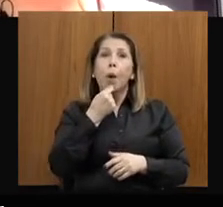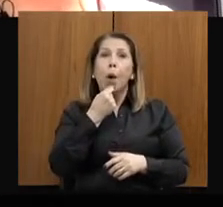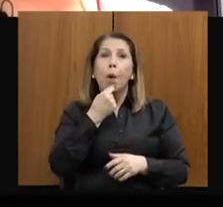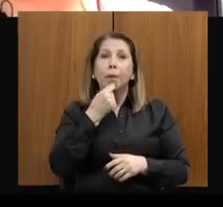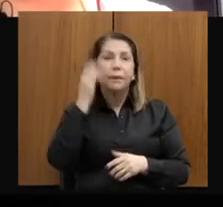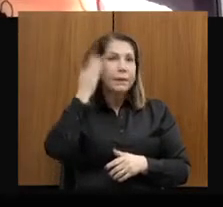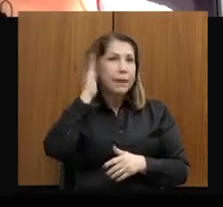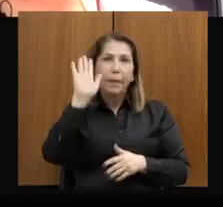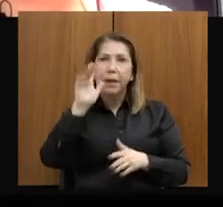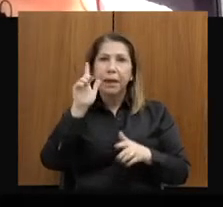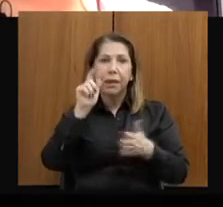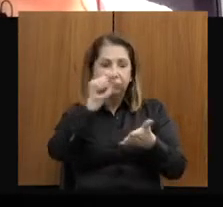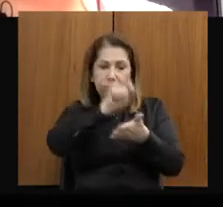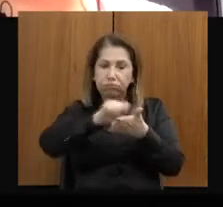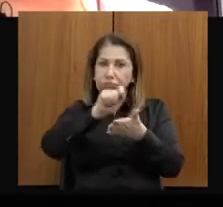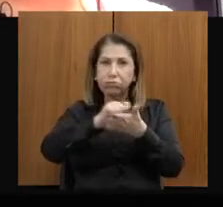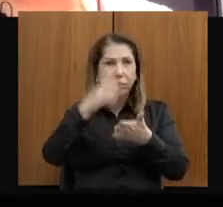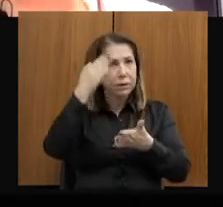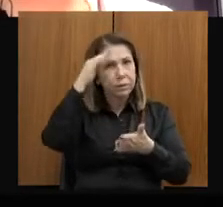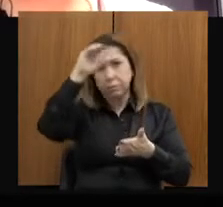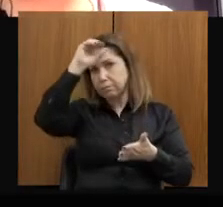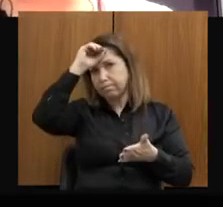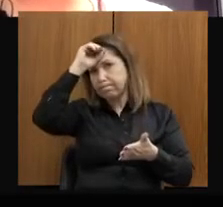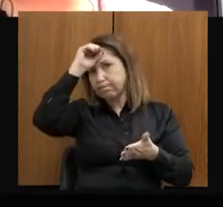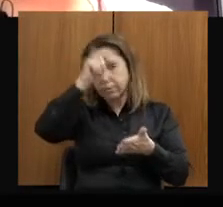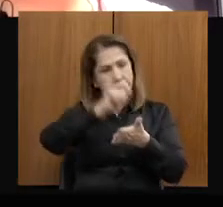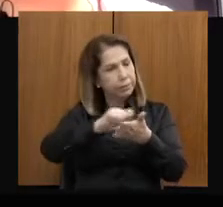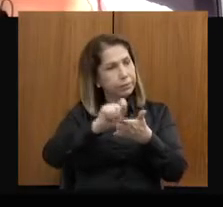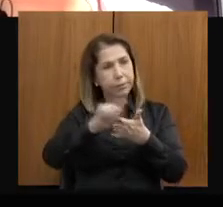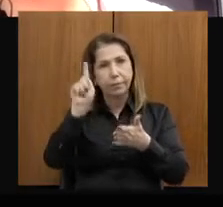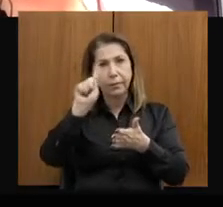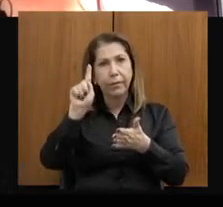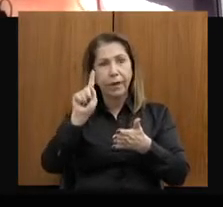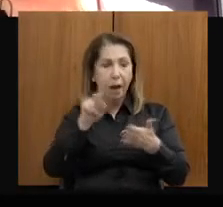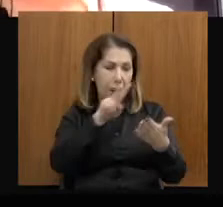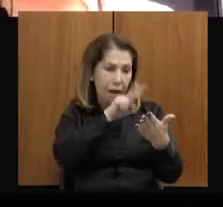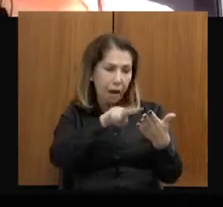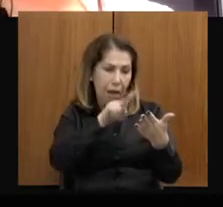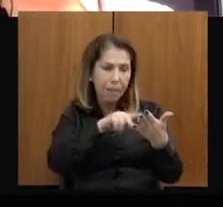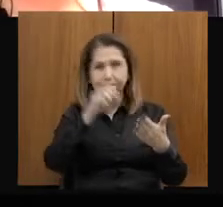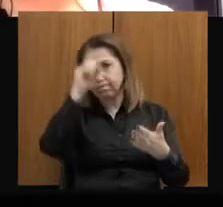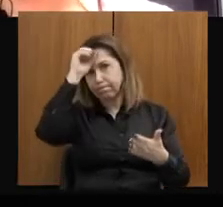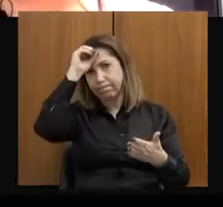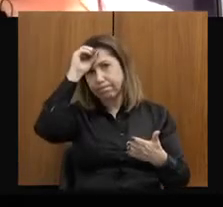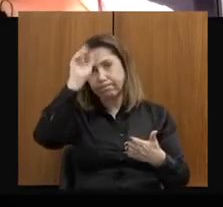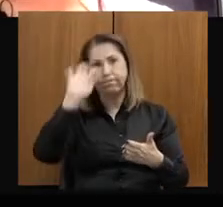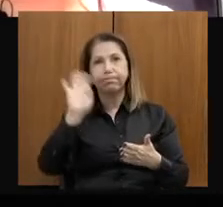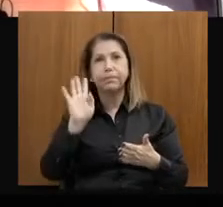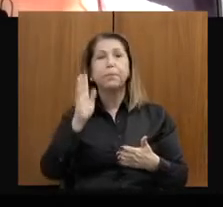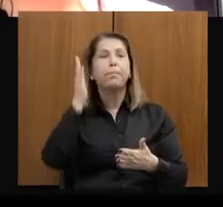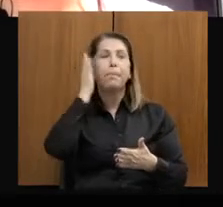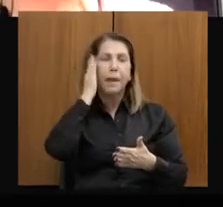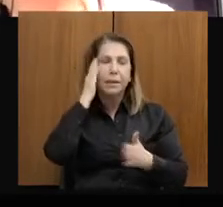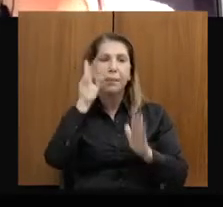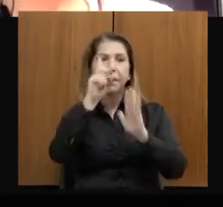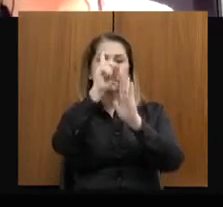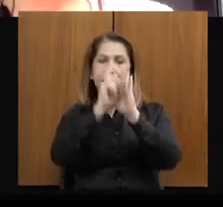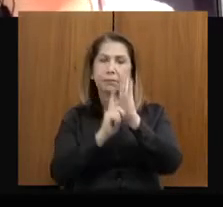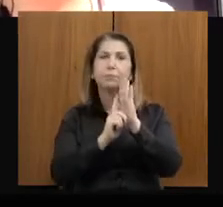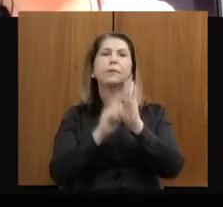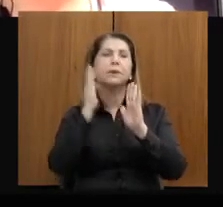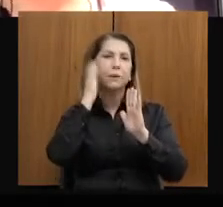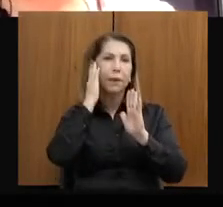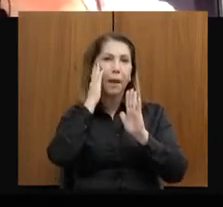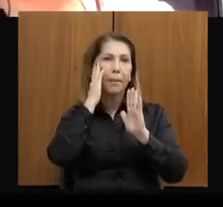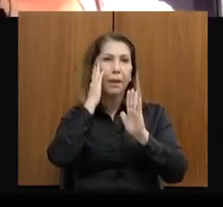dominasse as letras não soubesse escrever então provavelmente também não soubesse ler ele conhecia muito bem os seus direitos e tinha